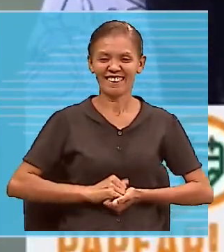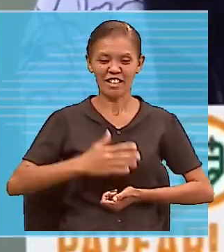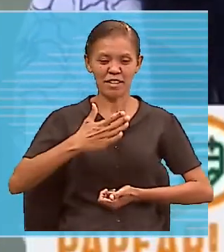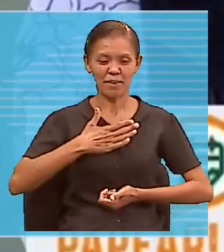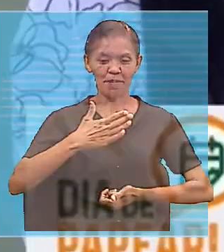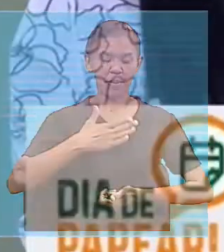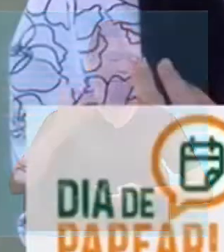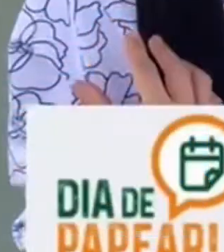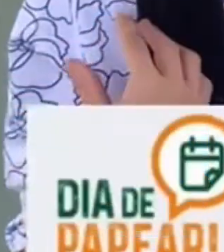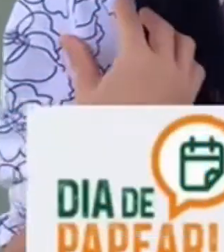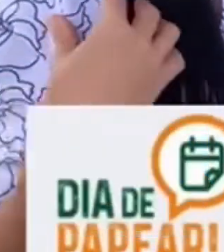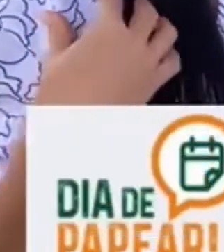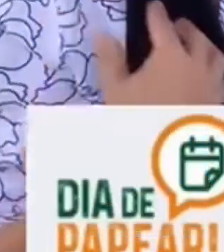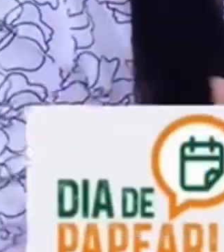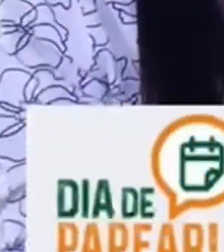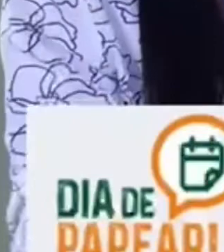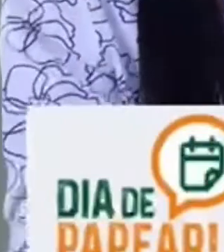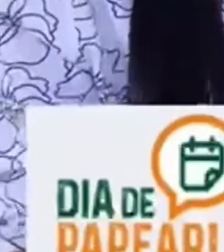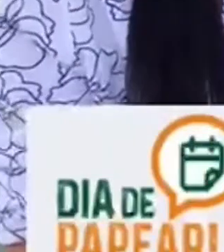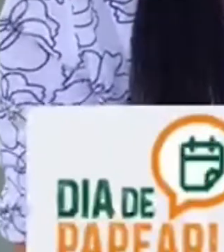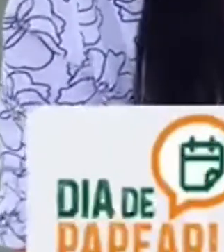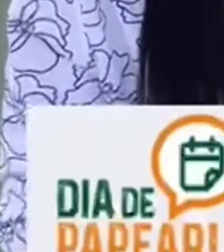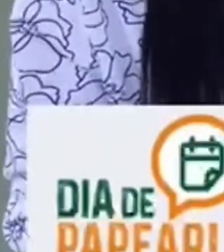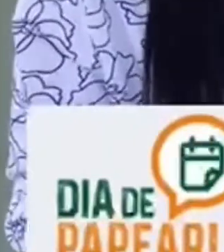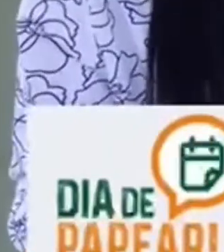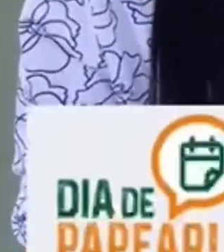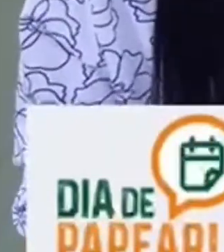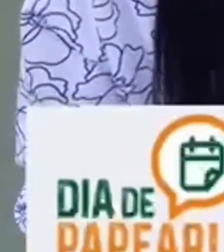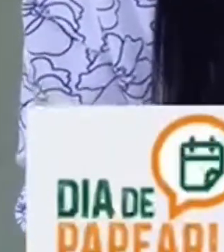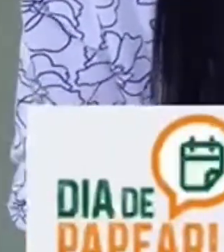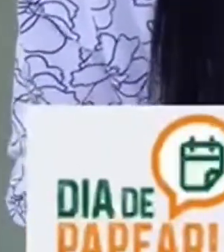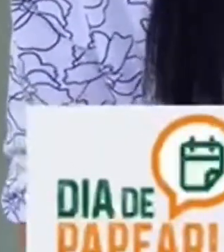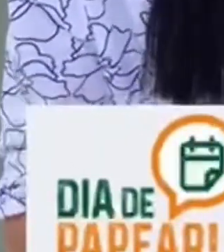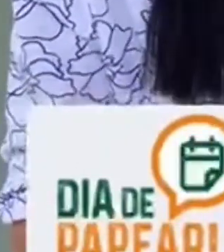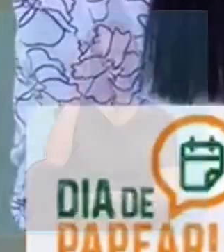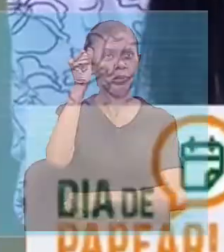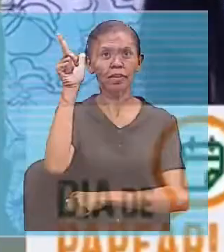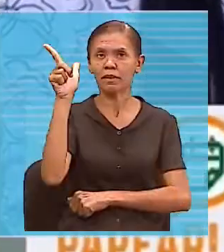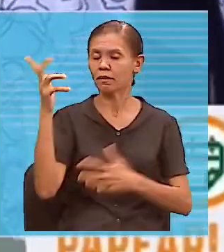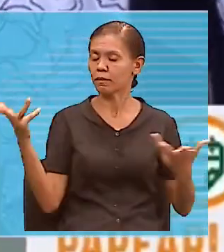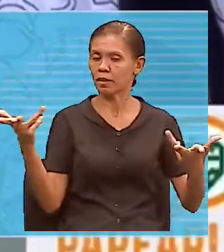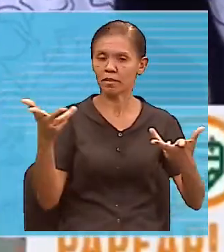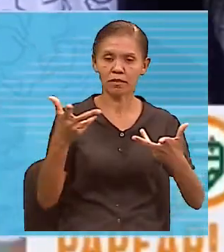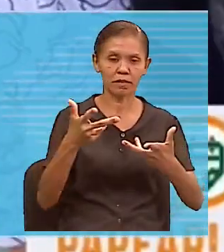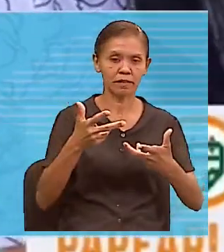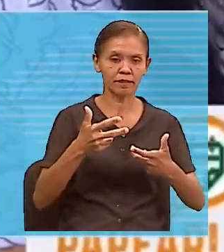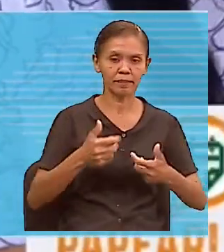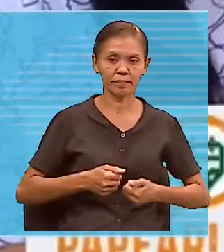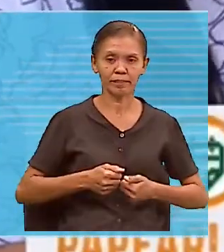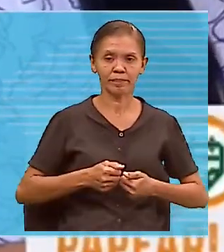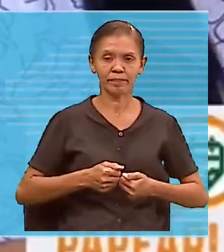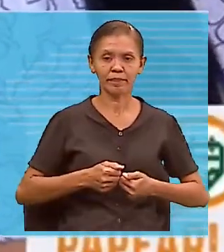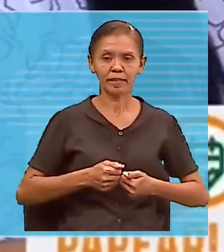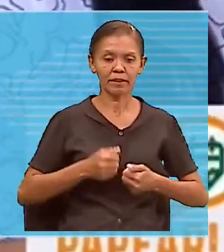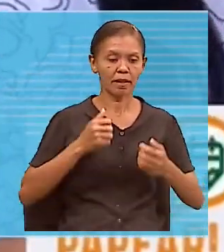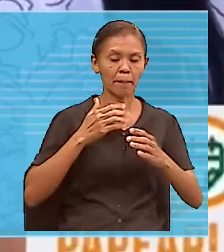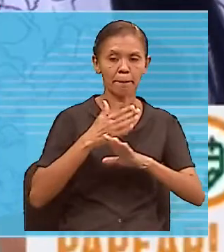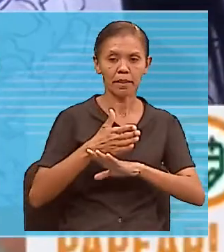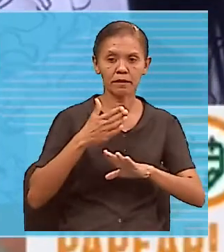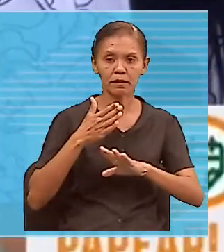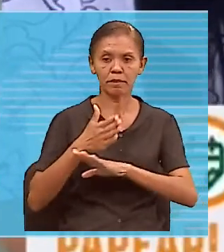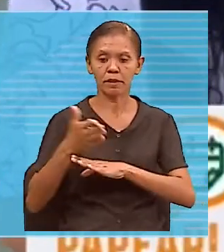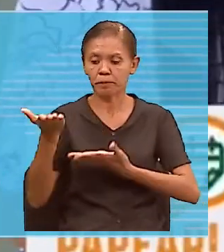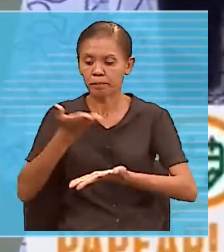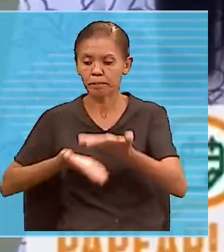né, de estar compartilhando conhecimento, crescendo e amadurecendo junto. Parabéns. Muito obrigada. Parabéns